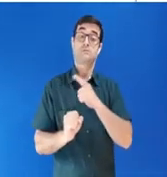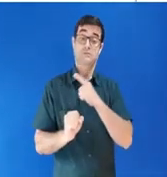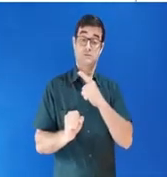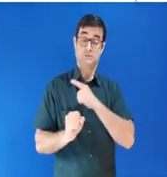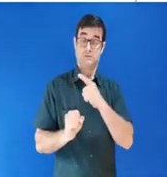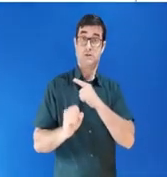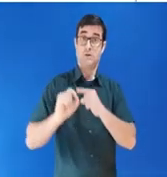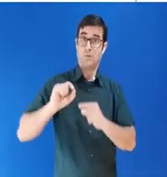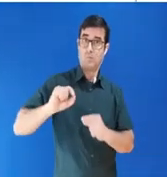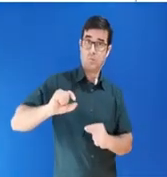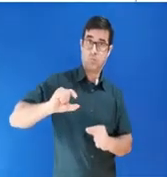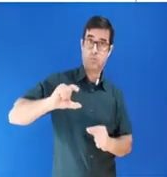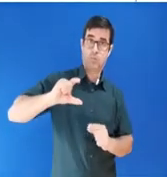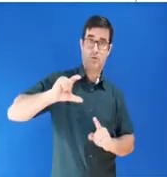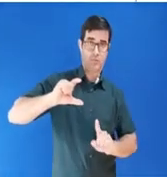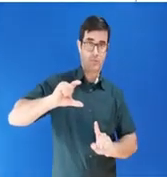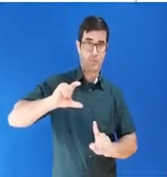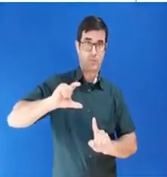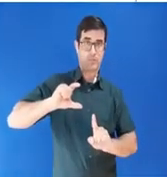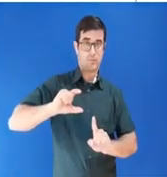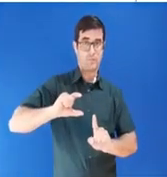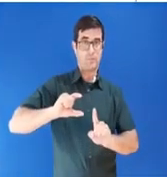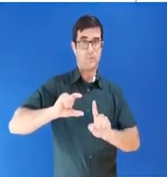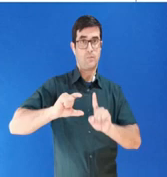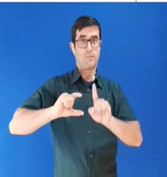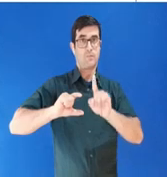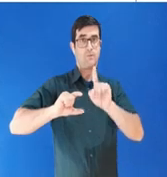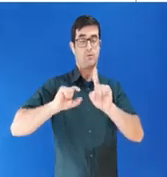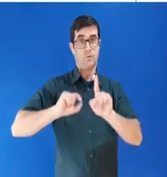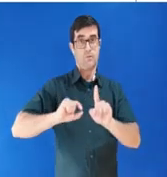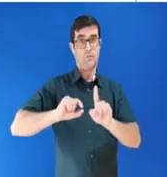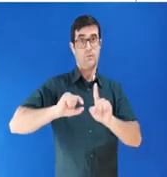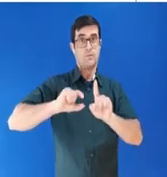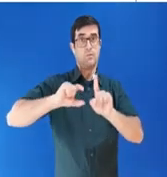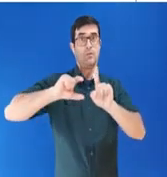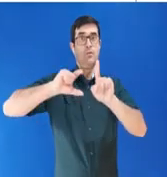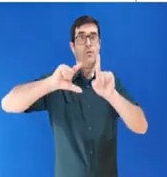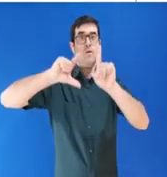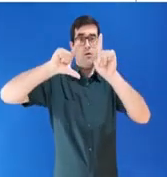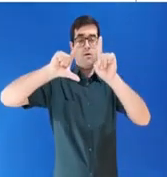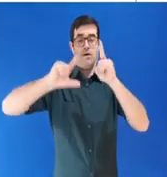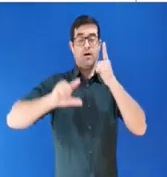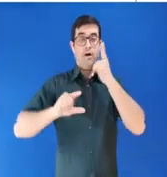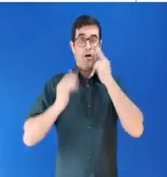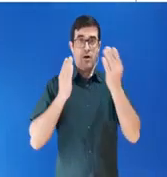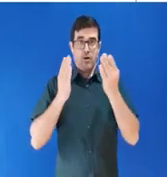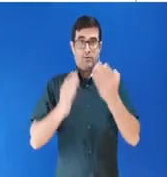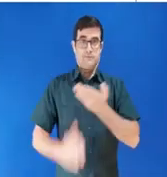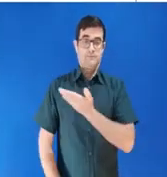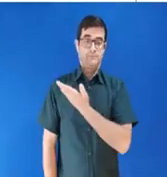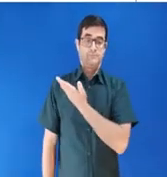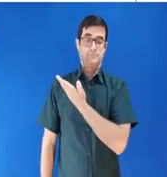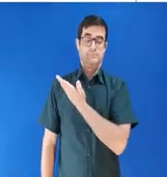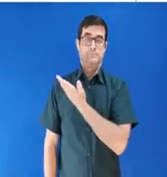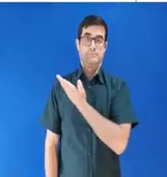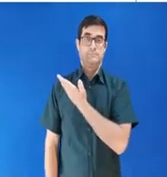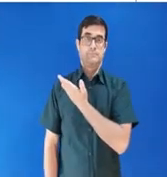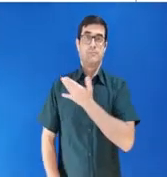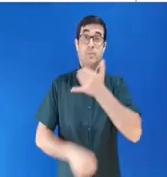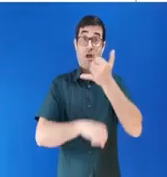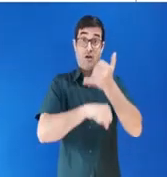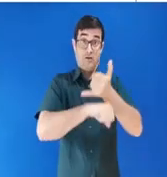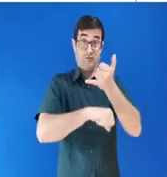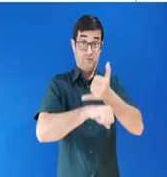aumentando de baixo para cima. Quando a gente compara aqui, né, os metais da